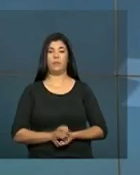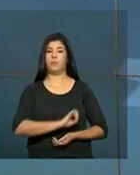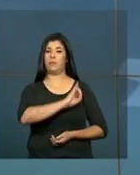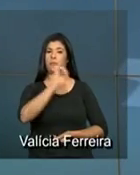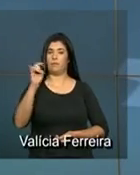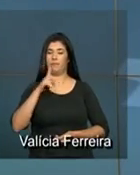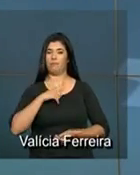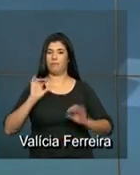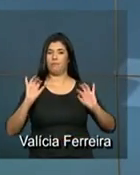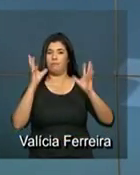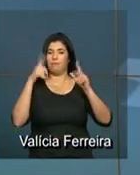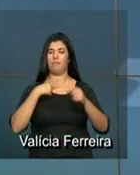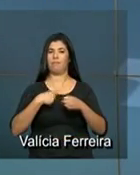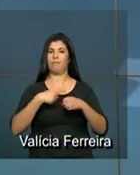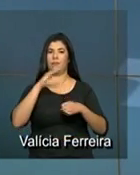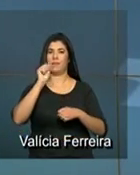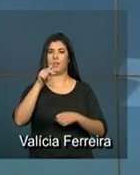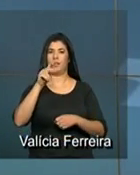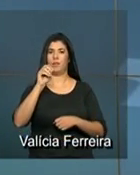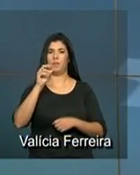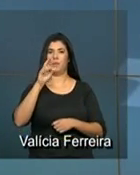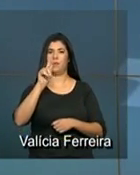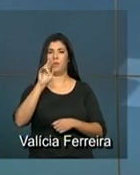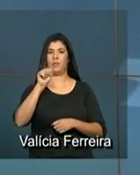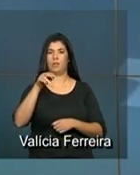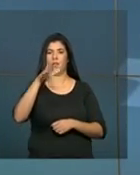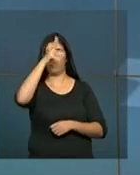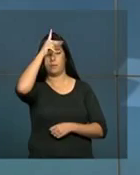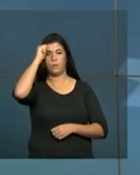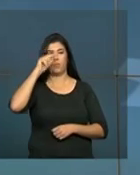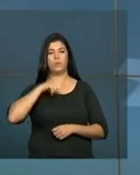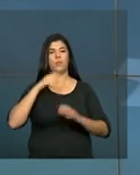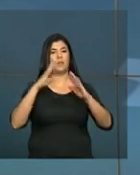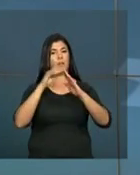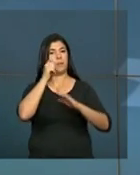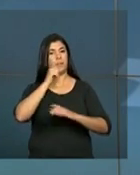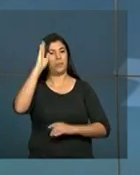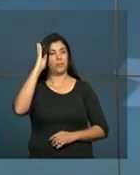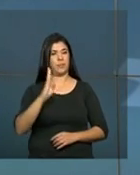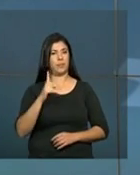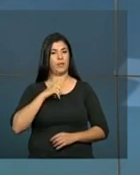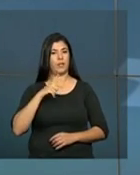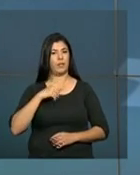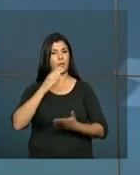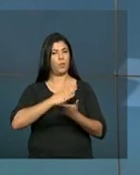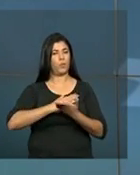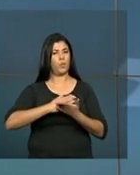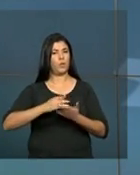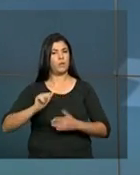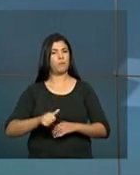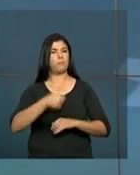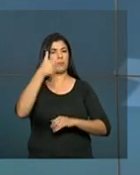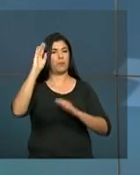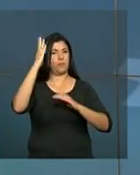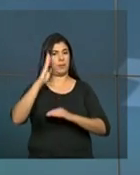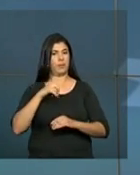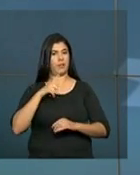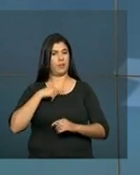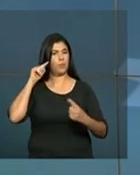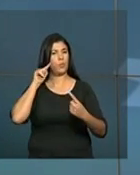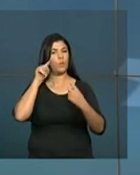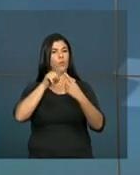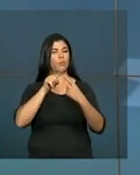Olá, foi inaugurada em Campo Grande, Mato Grosso do Sul, a Casa da Mulher Brasileira, uma iniciativa pioneira no Brasil que tem